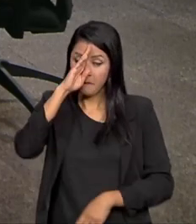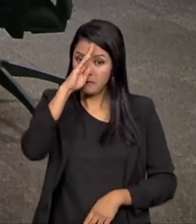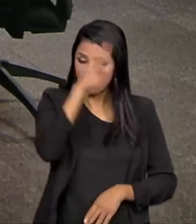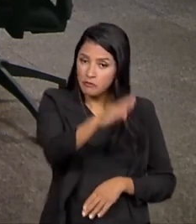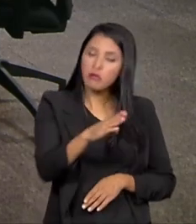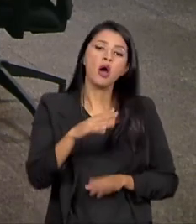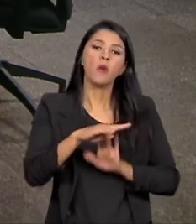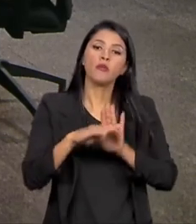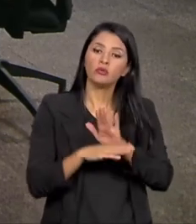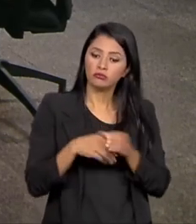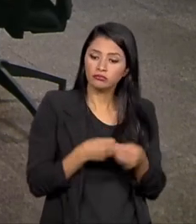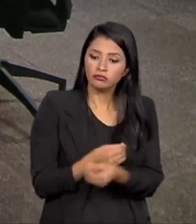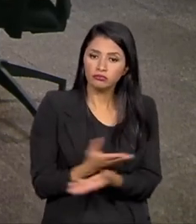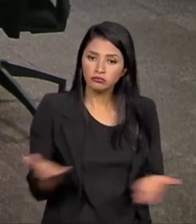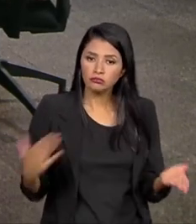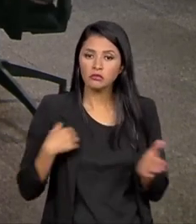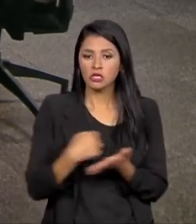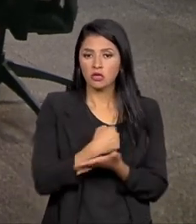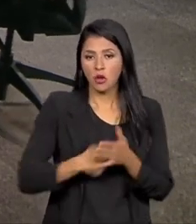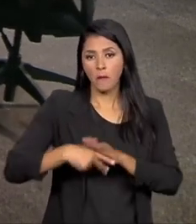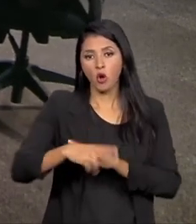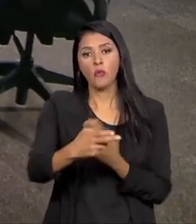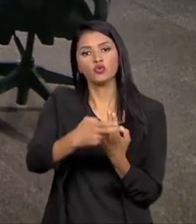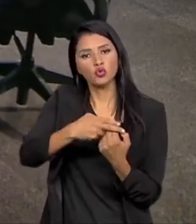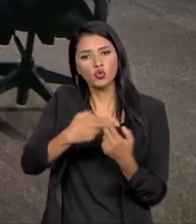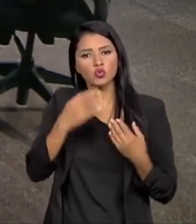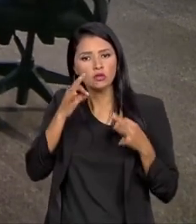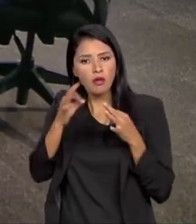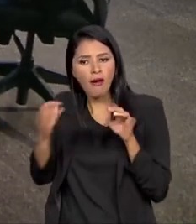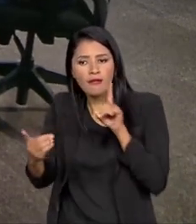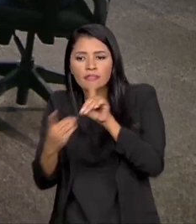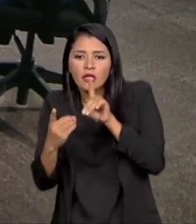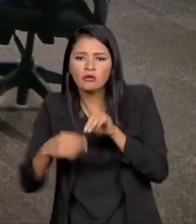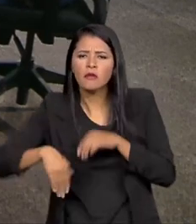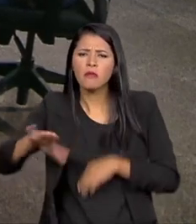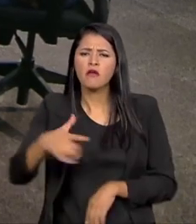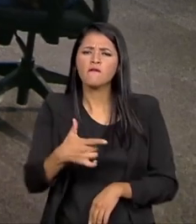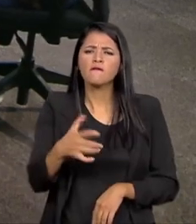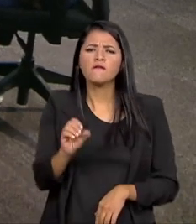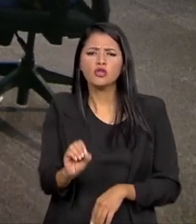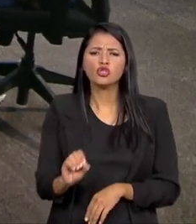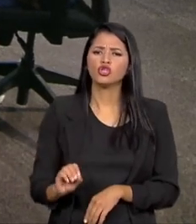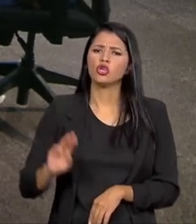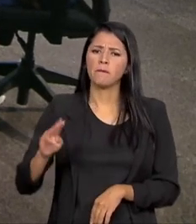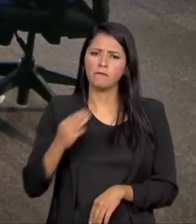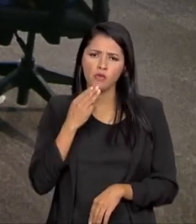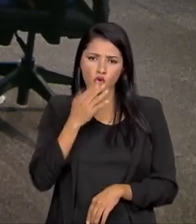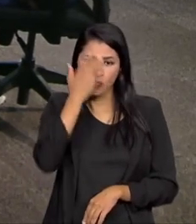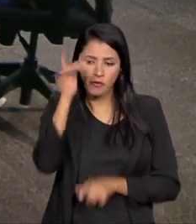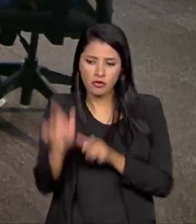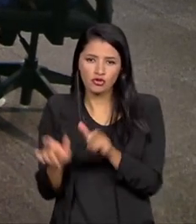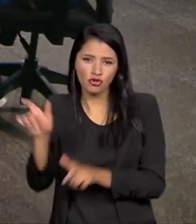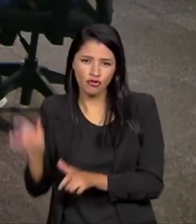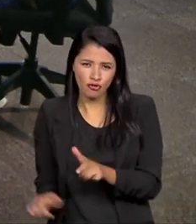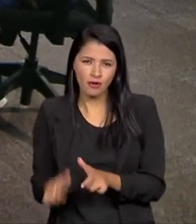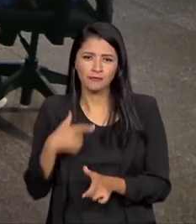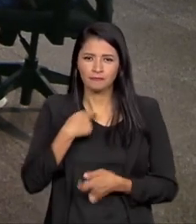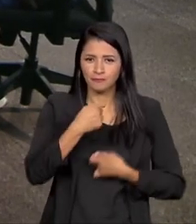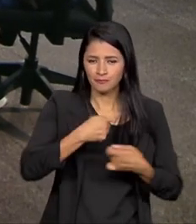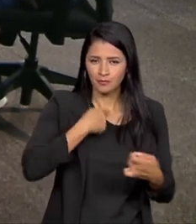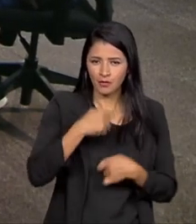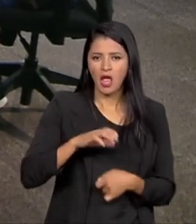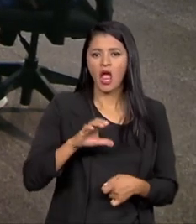distribuição de medicamentos do SUS que atende mais de 20 milhões de brasileiros reportagem